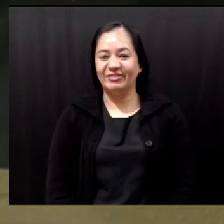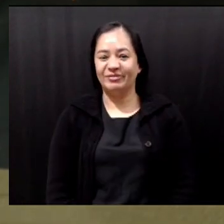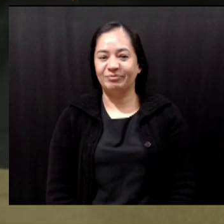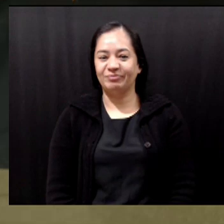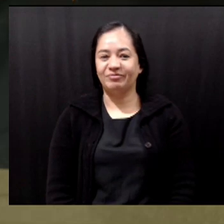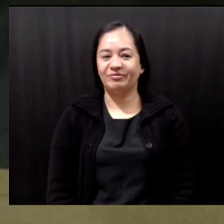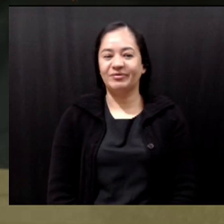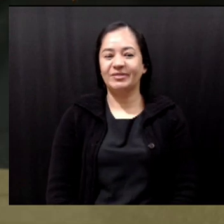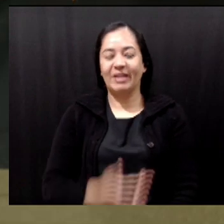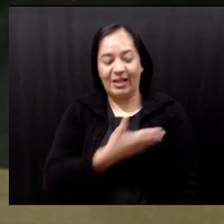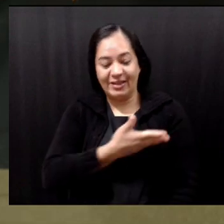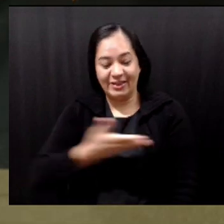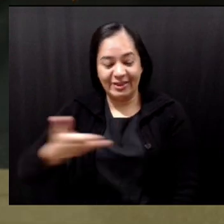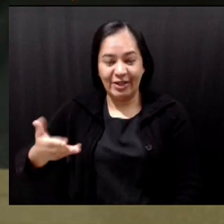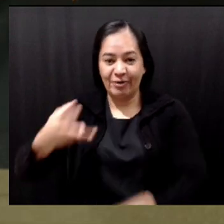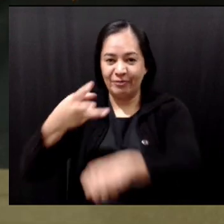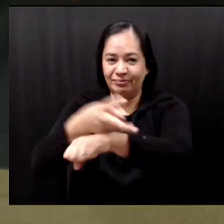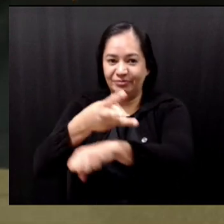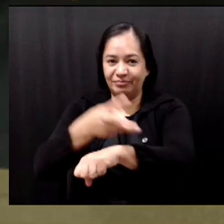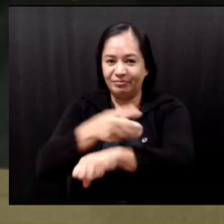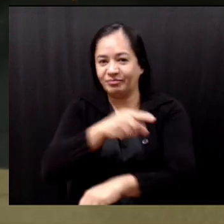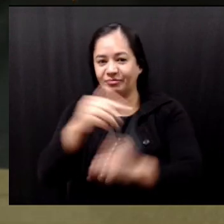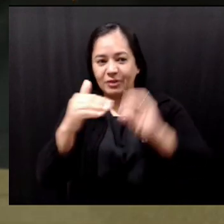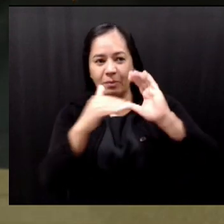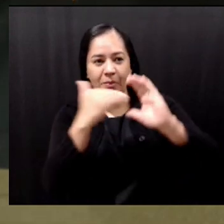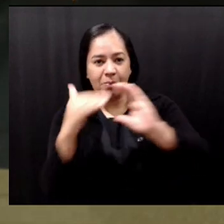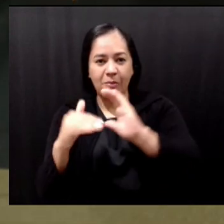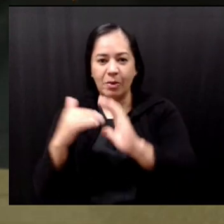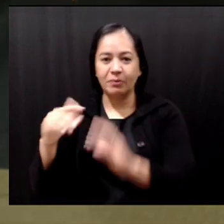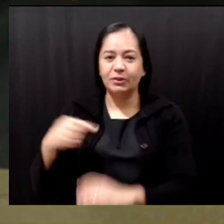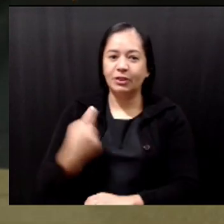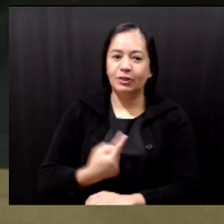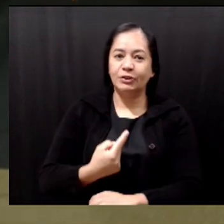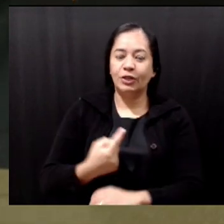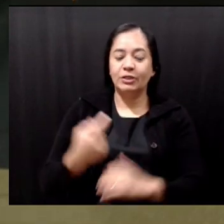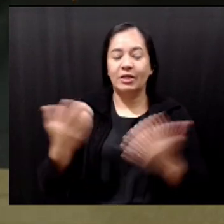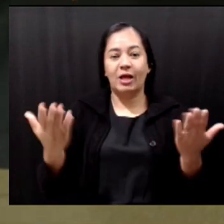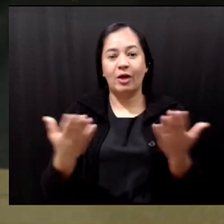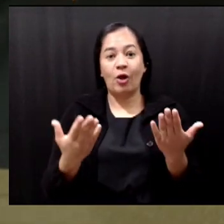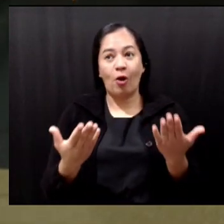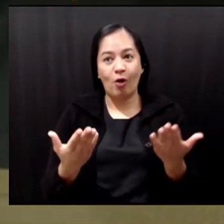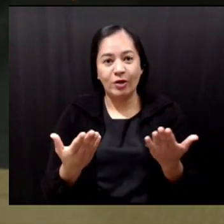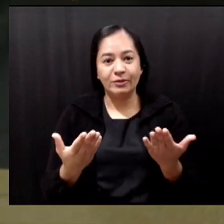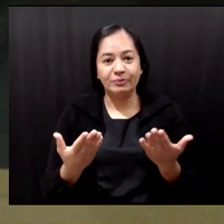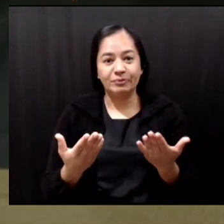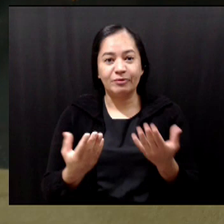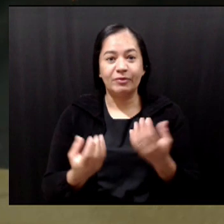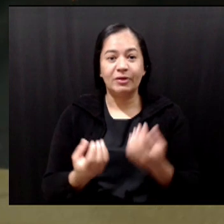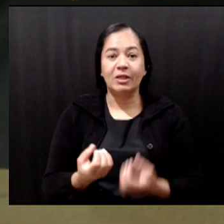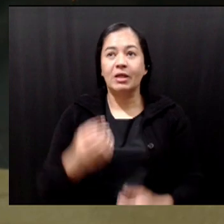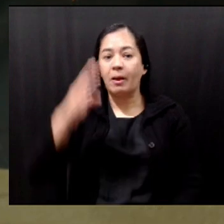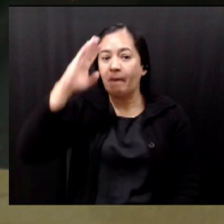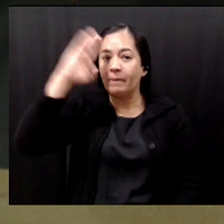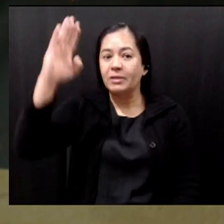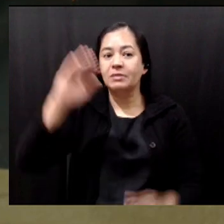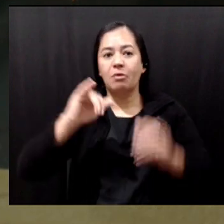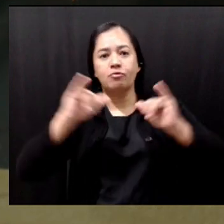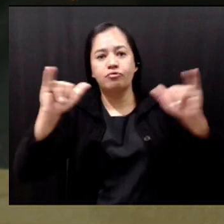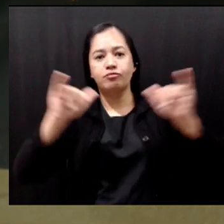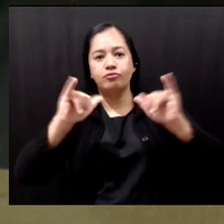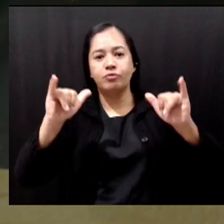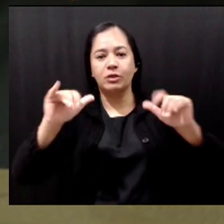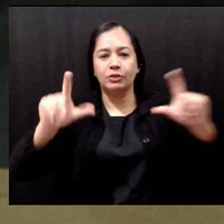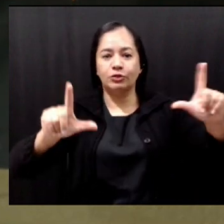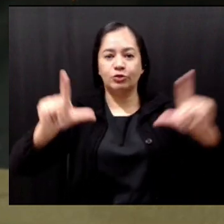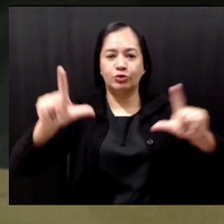1997-829-3776. Enquanto você manda sua mensagem, a gente atualiza para você as principais notícias dos jornais na manhã